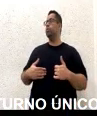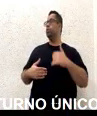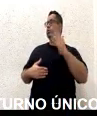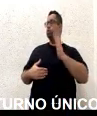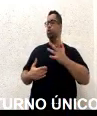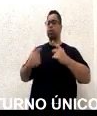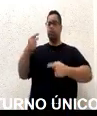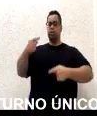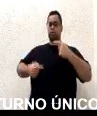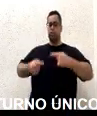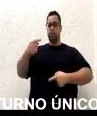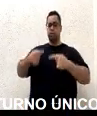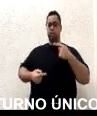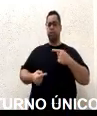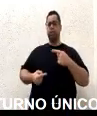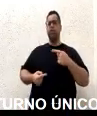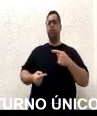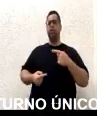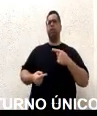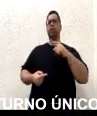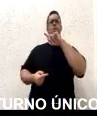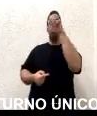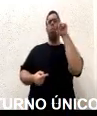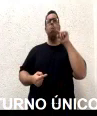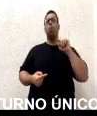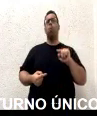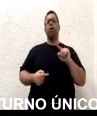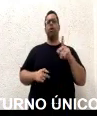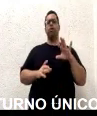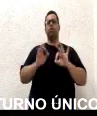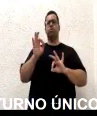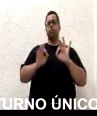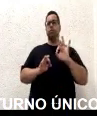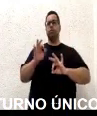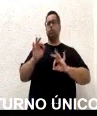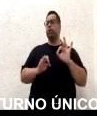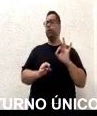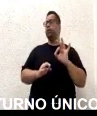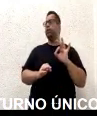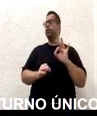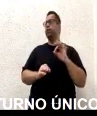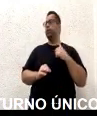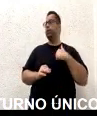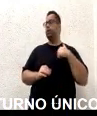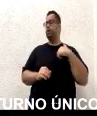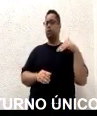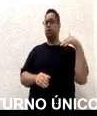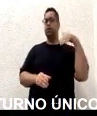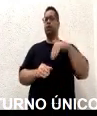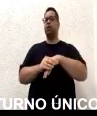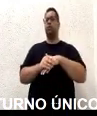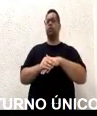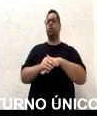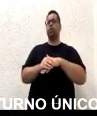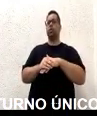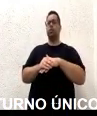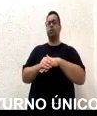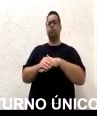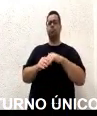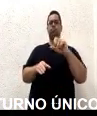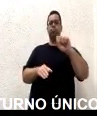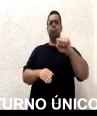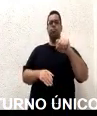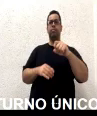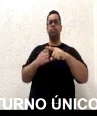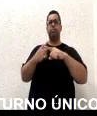referente ao porquê do projeto, né? Só vou dizer que sou a favor, porque é para melhoria para a cidade